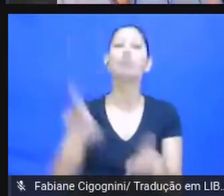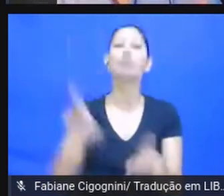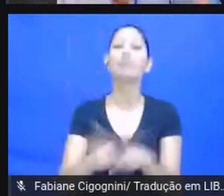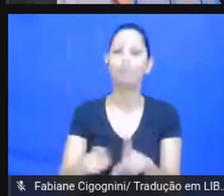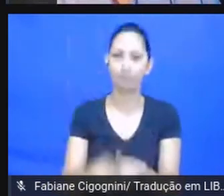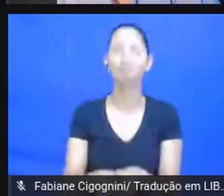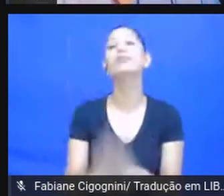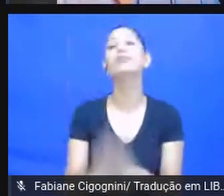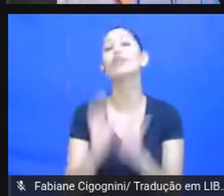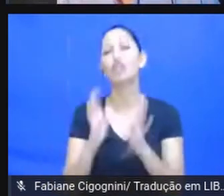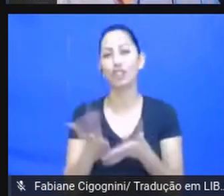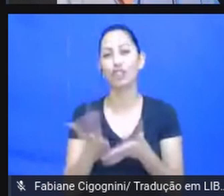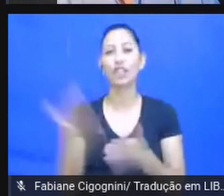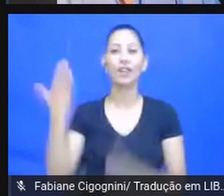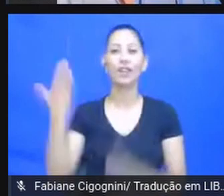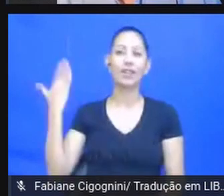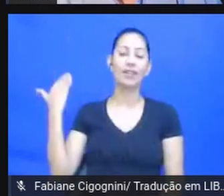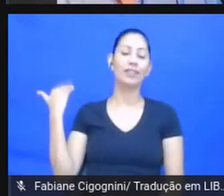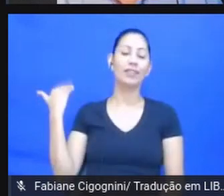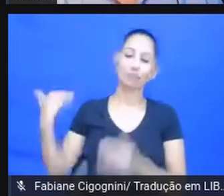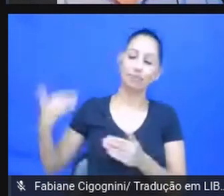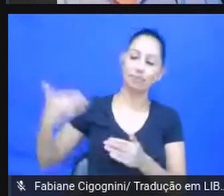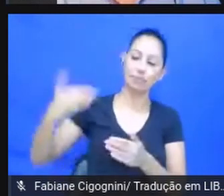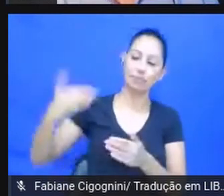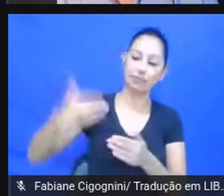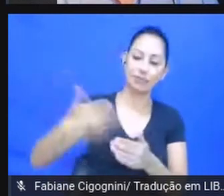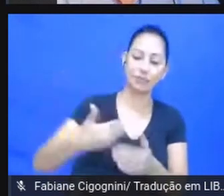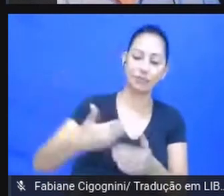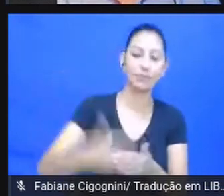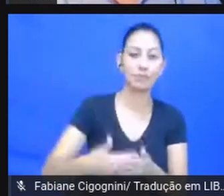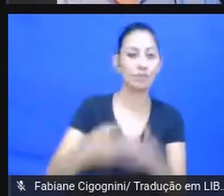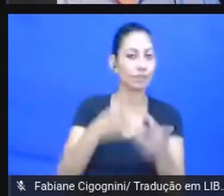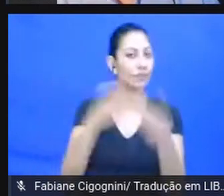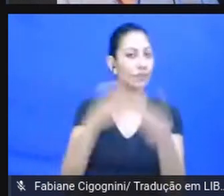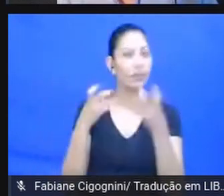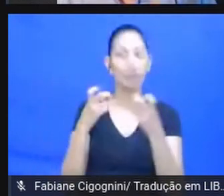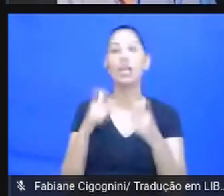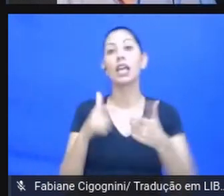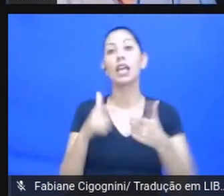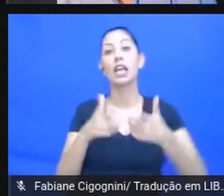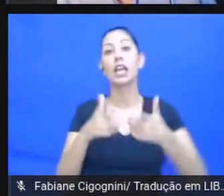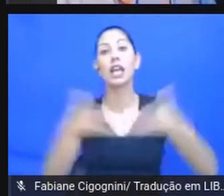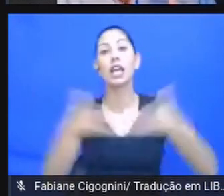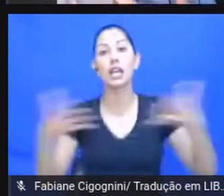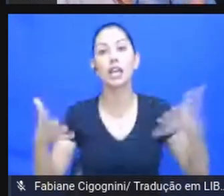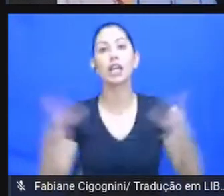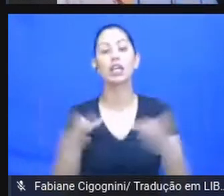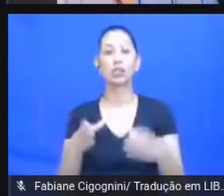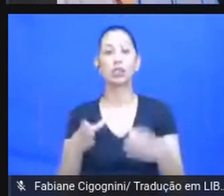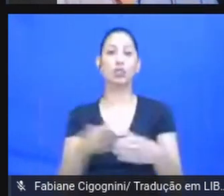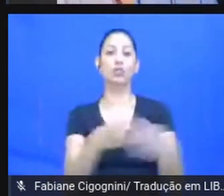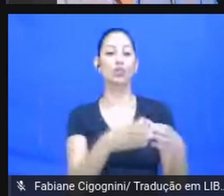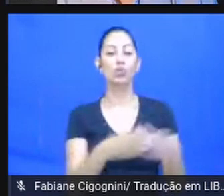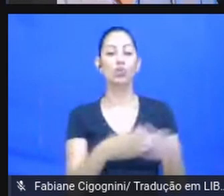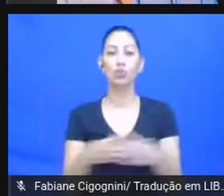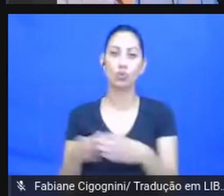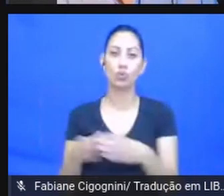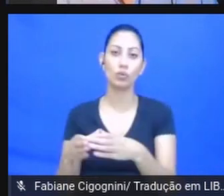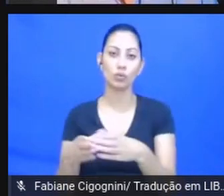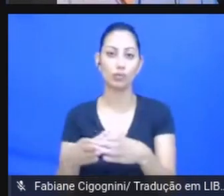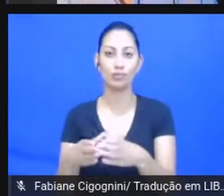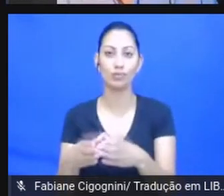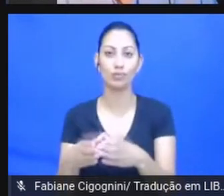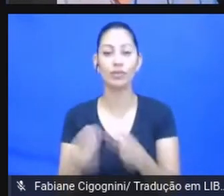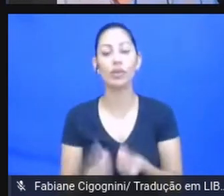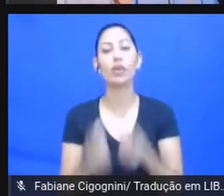já vinha isso como uma tendência, assim, de grandes grupos realmente começarem a